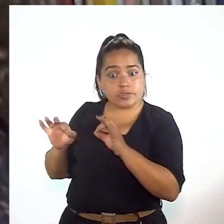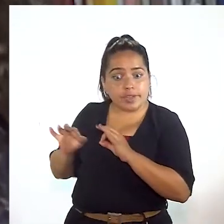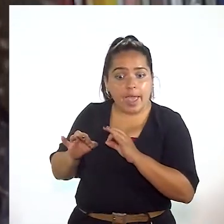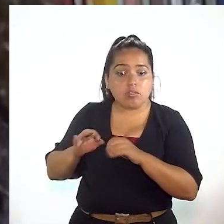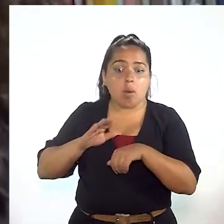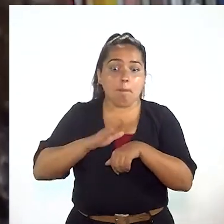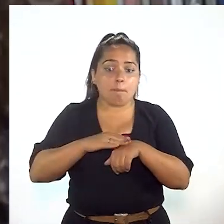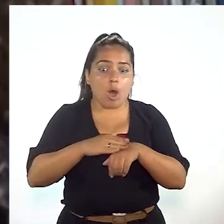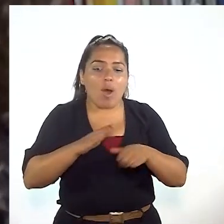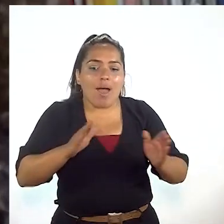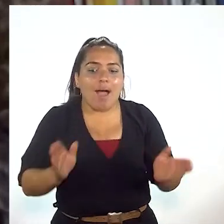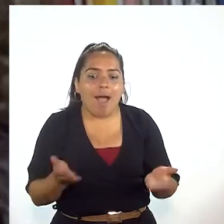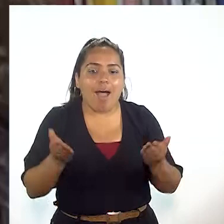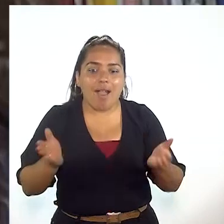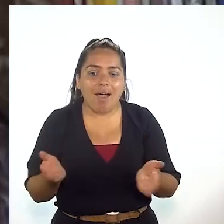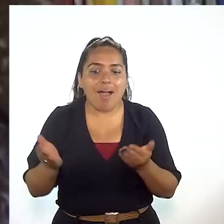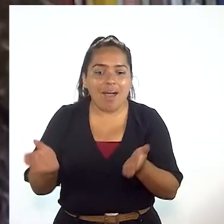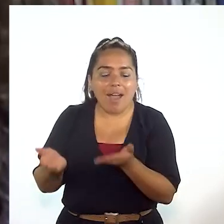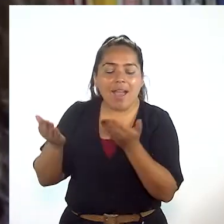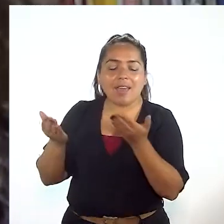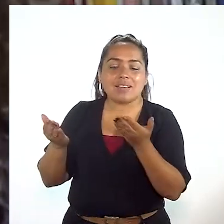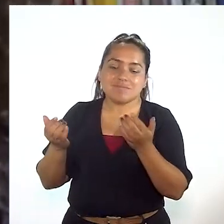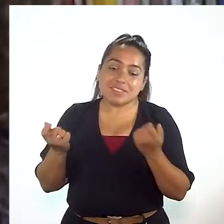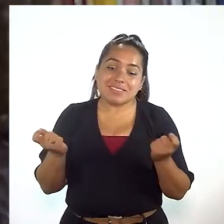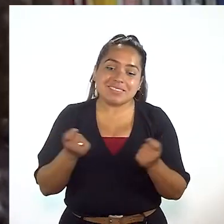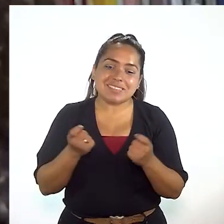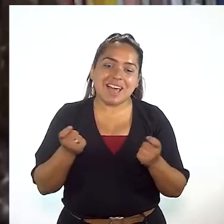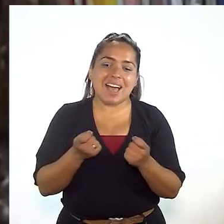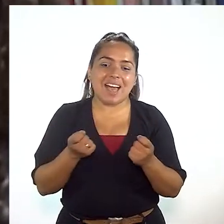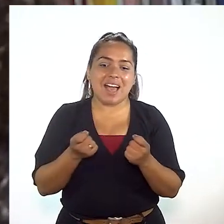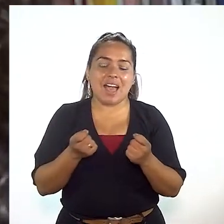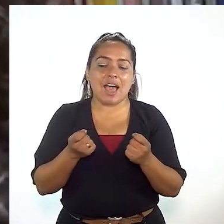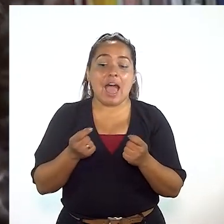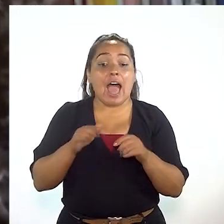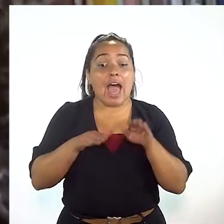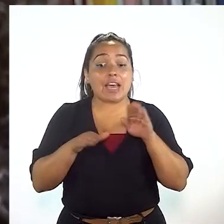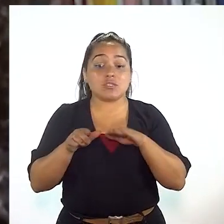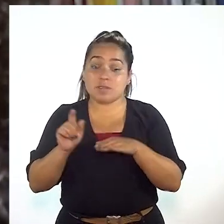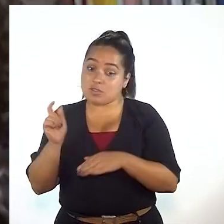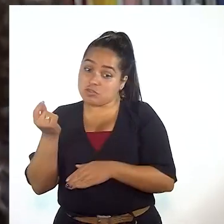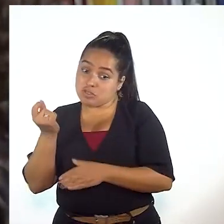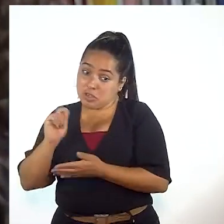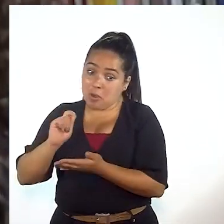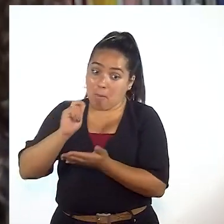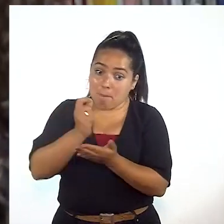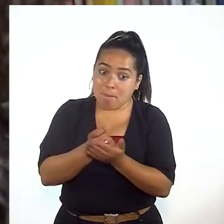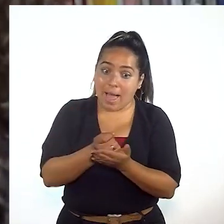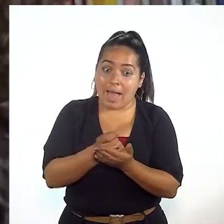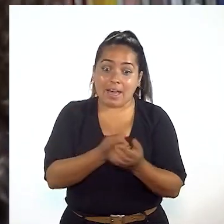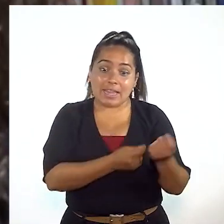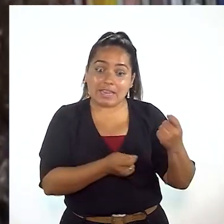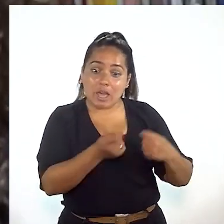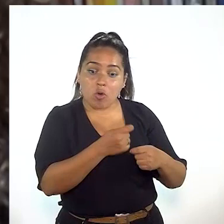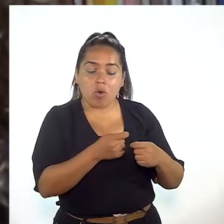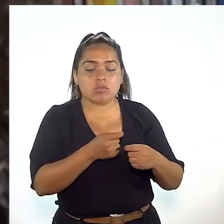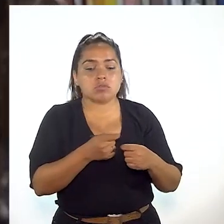quer também ter aqui as aceleradoras, ter projetos que incentivem, que